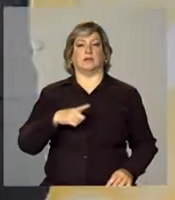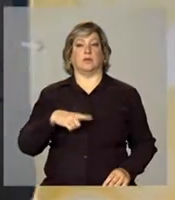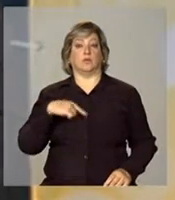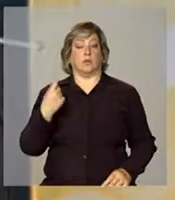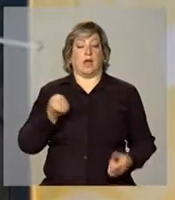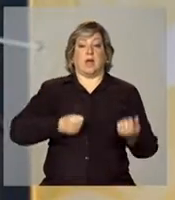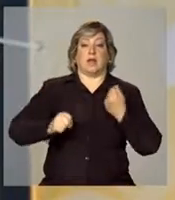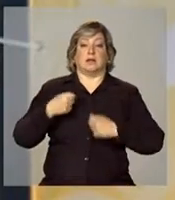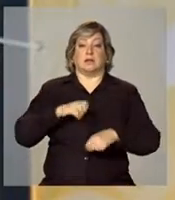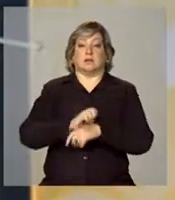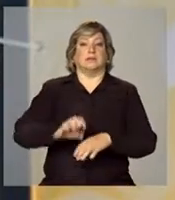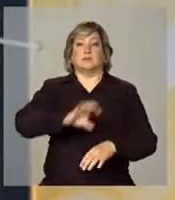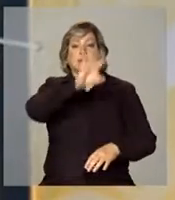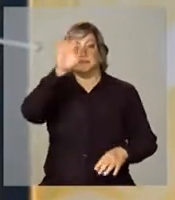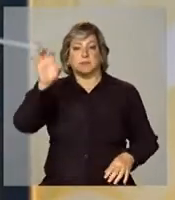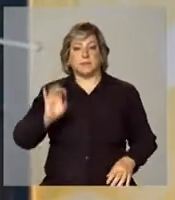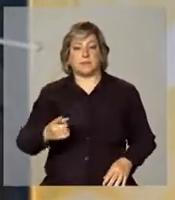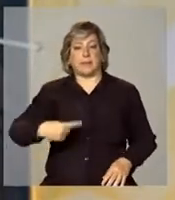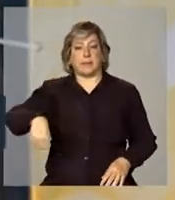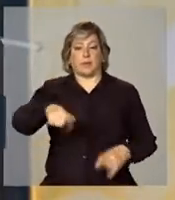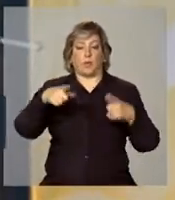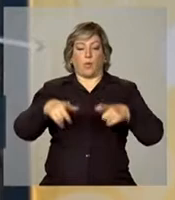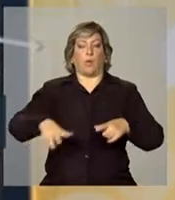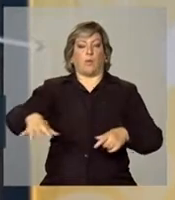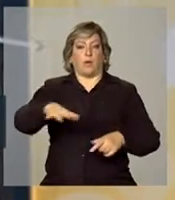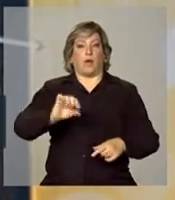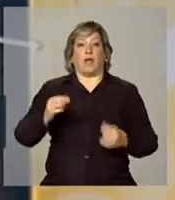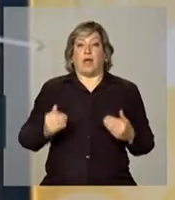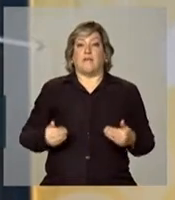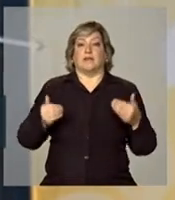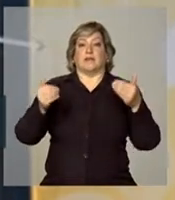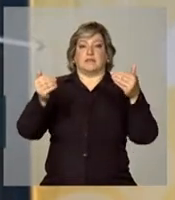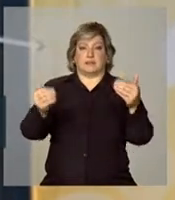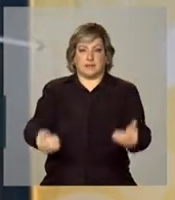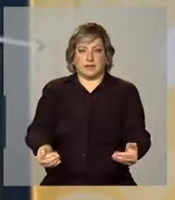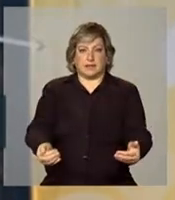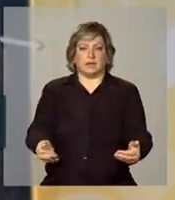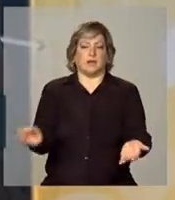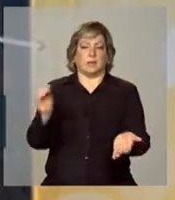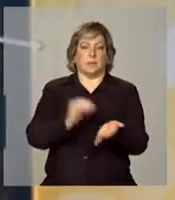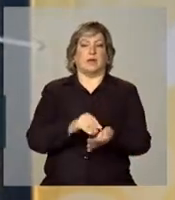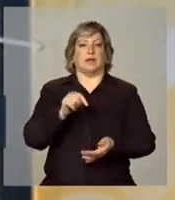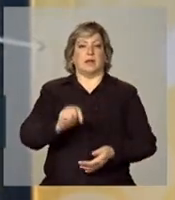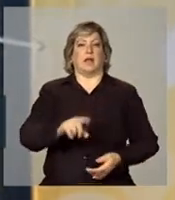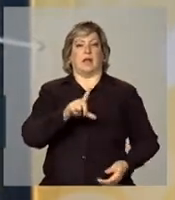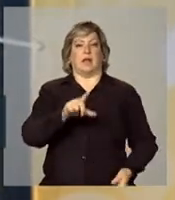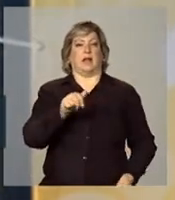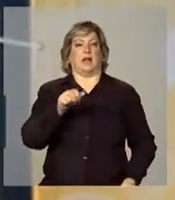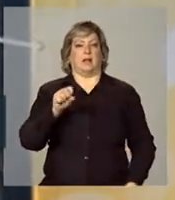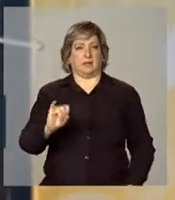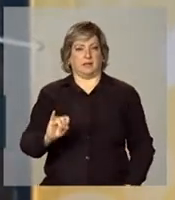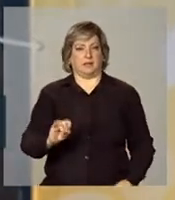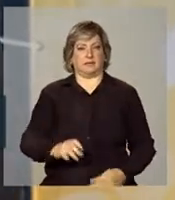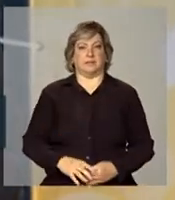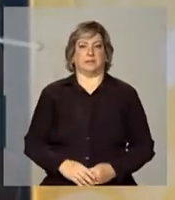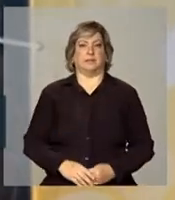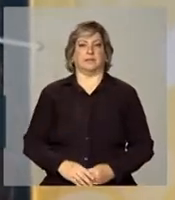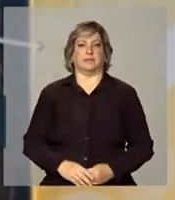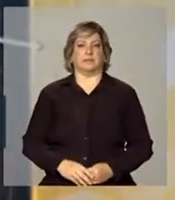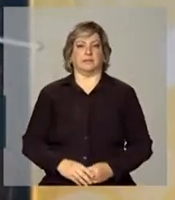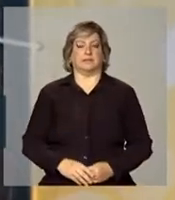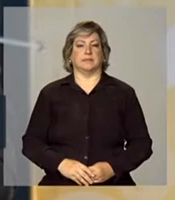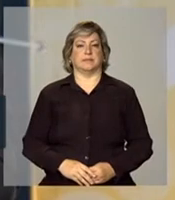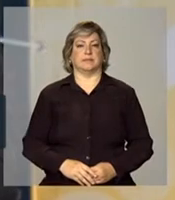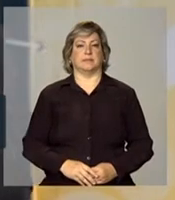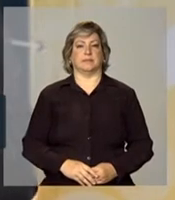né, dos estados e do município dessas regiões em avançar na implementação da Lei de Acesso à Informação.